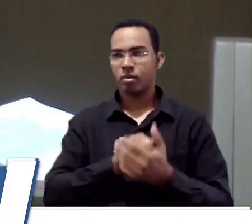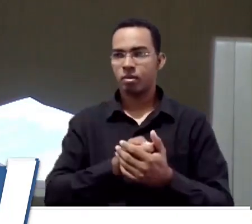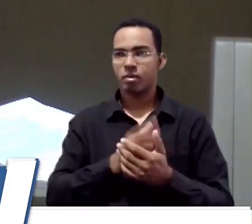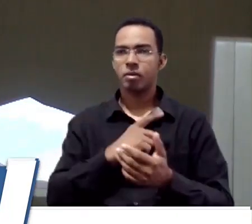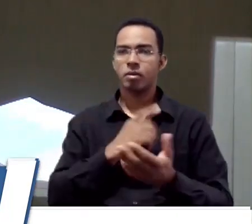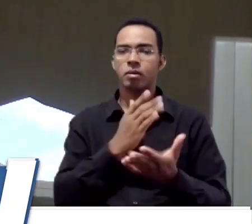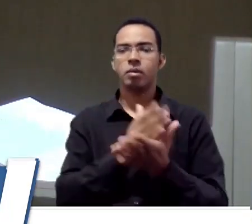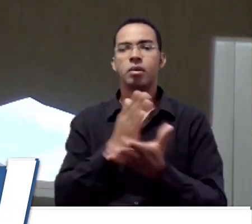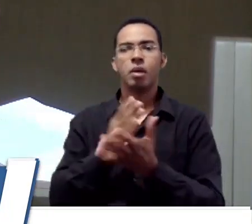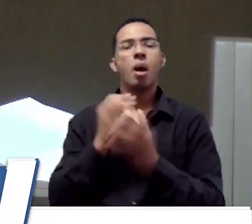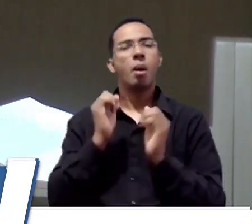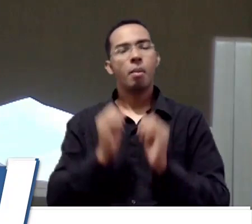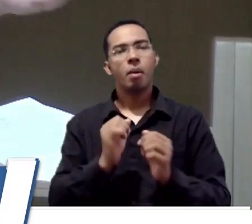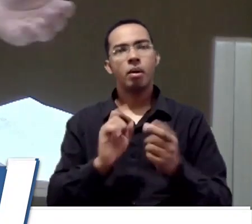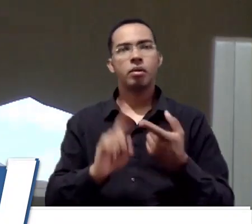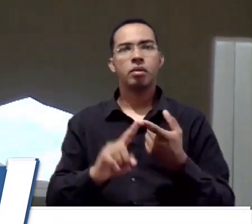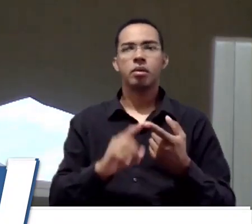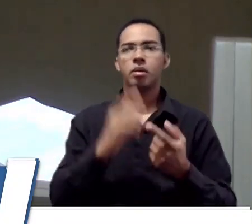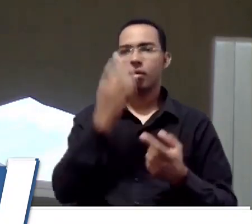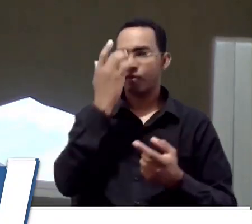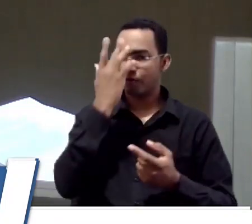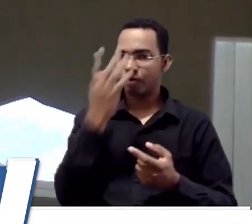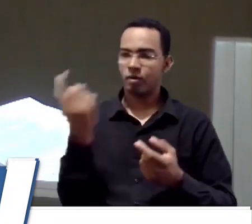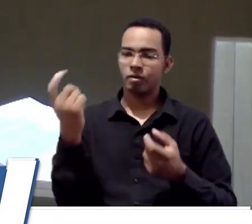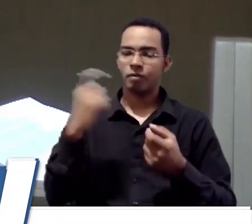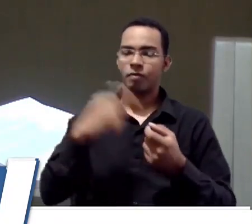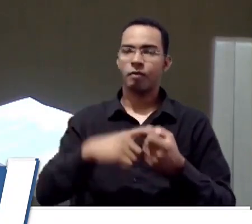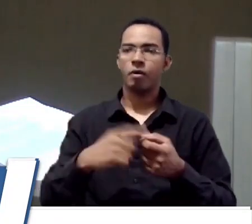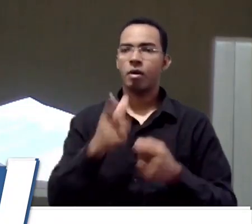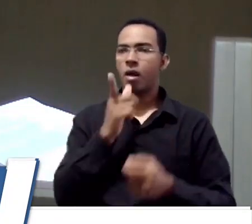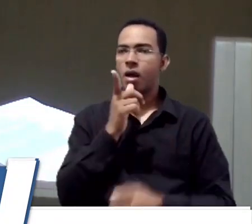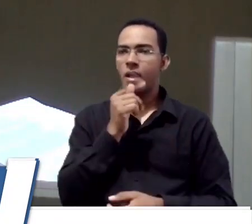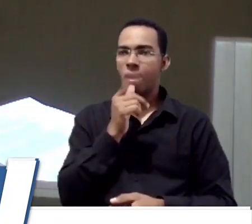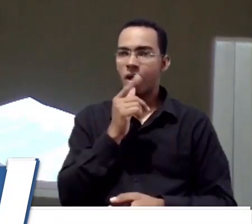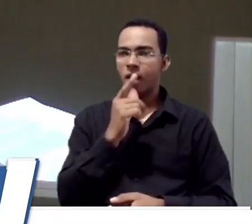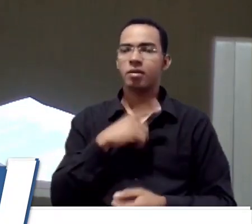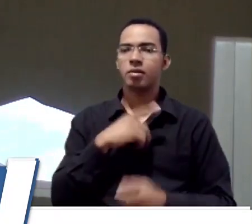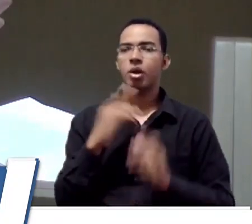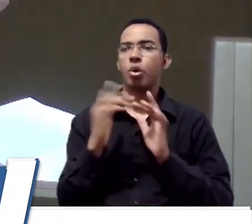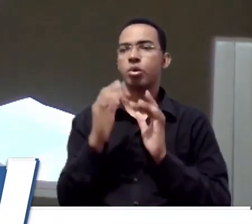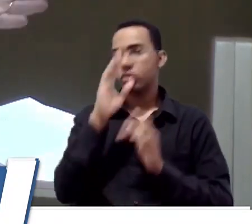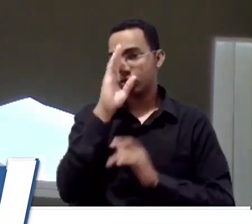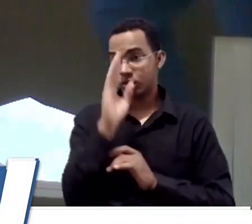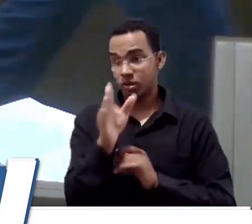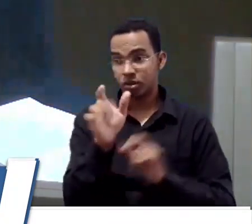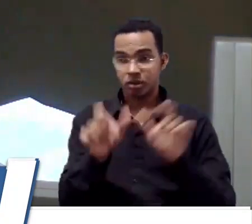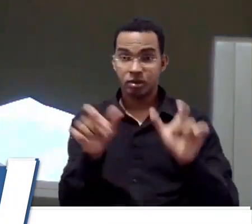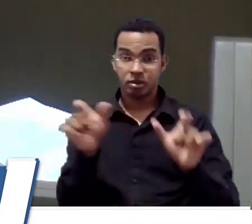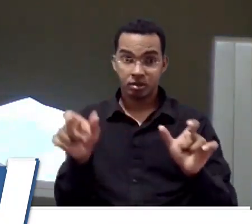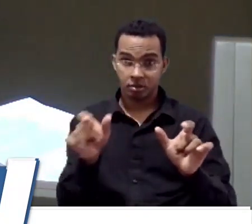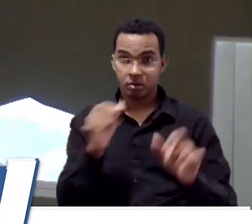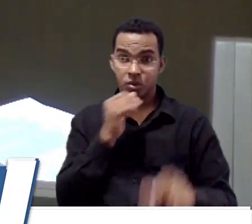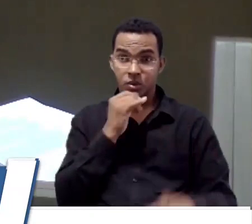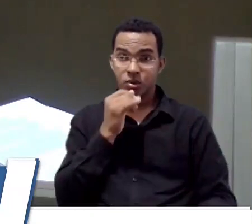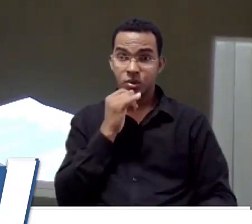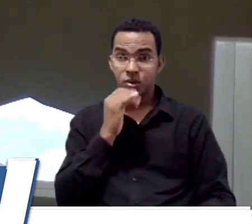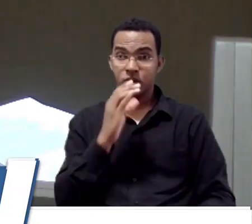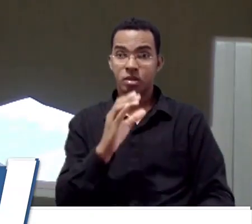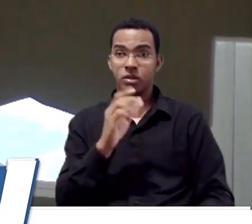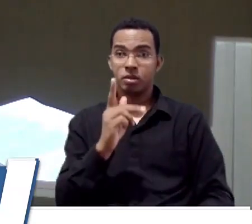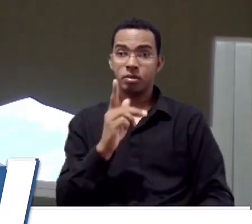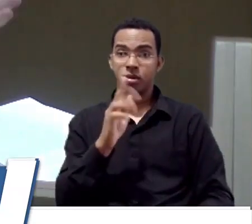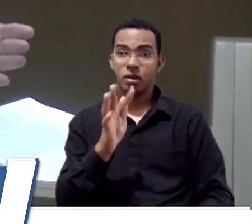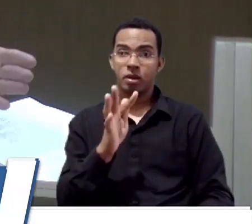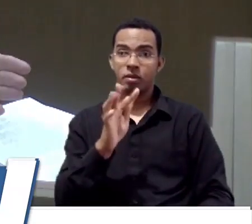dividir, tem a facilidade de religar uma água, e nós temos um contato direto com as pessoas. Eu dou exemplo do CPFL,